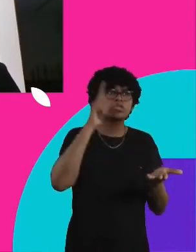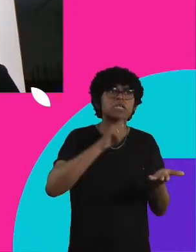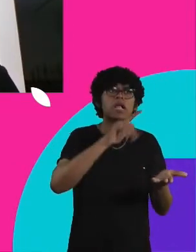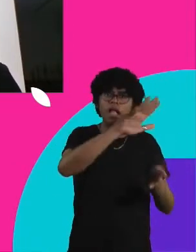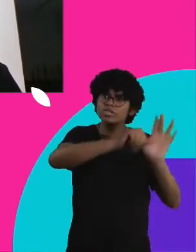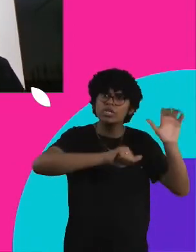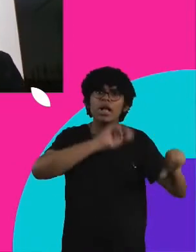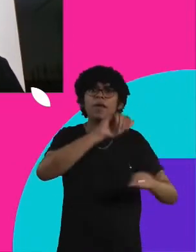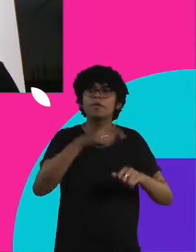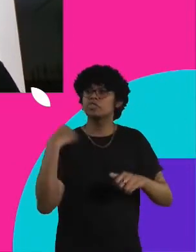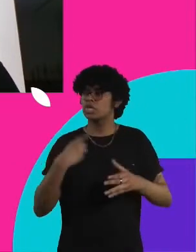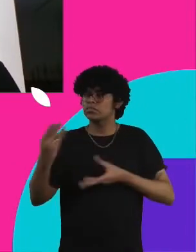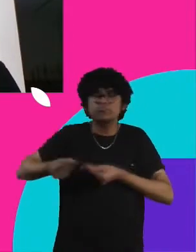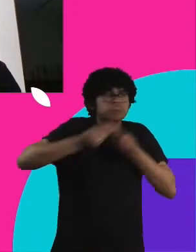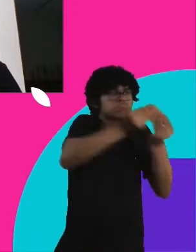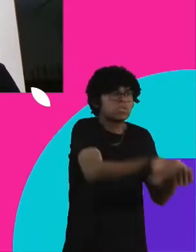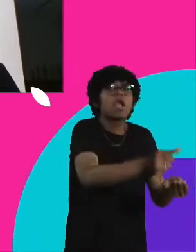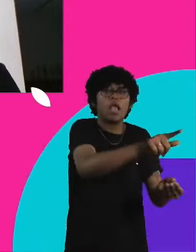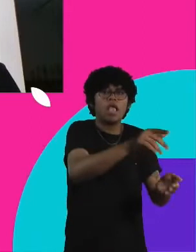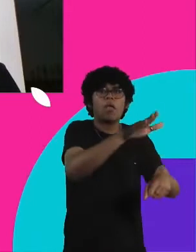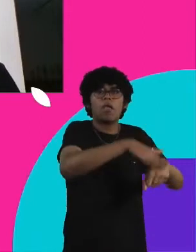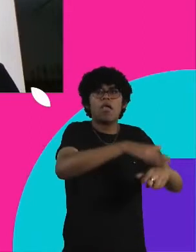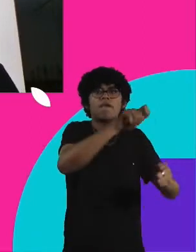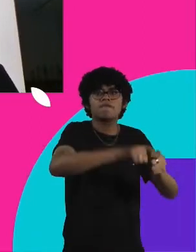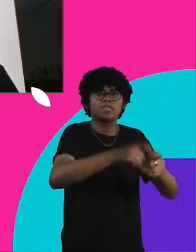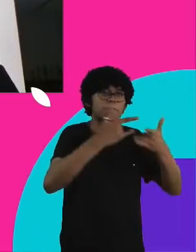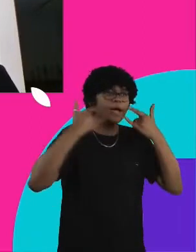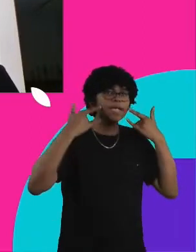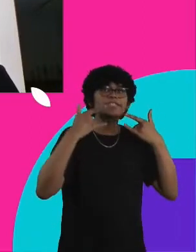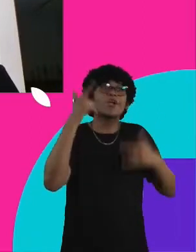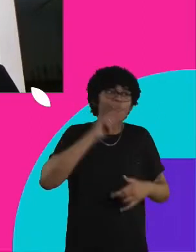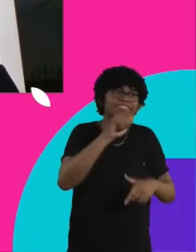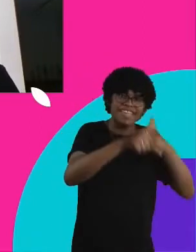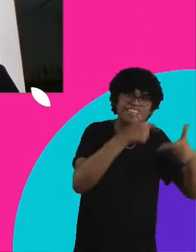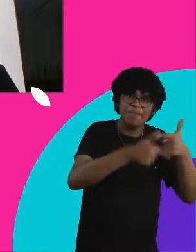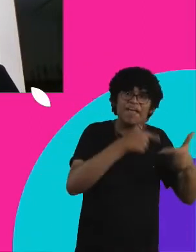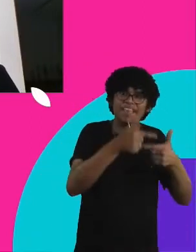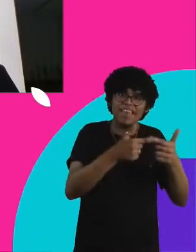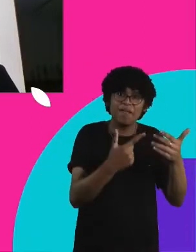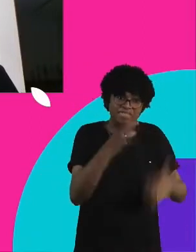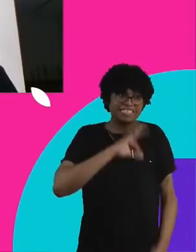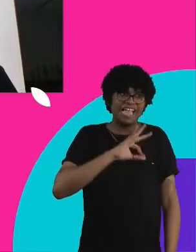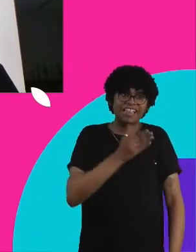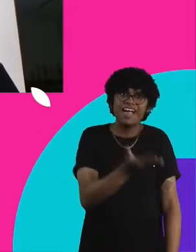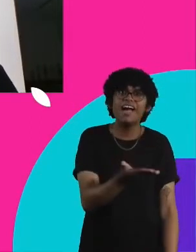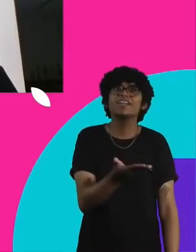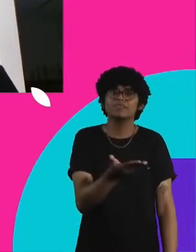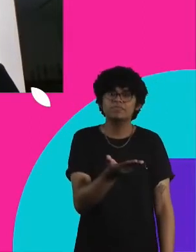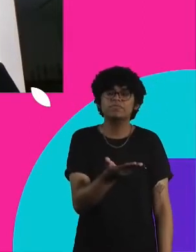gente ceda o tecido, elas façam as máscaras, tenham uma renda, né, que acho que é um tema muito forte da Ana, que ela vai trazer,